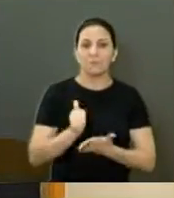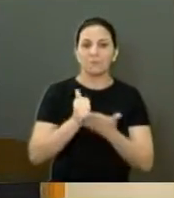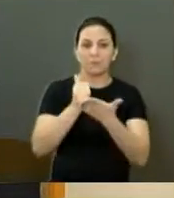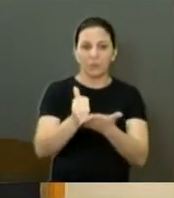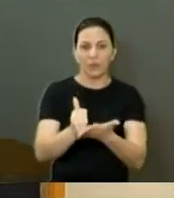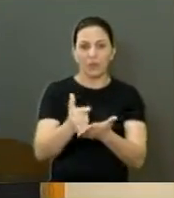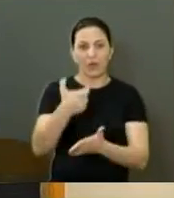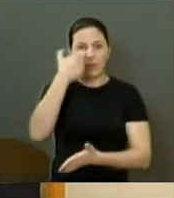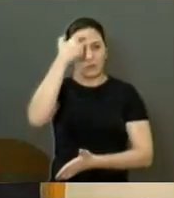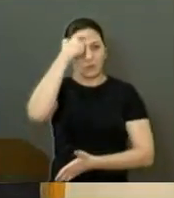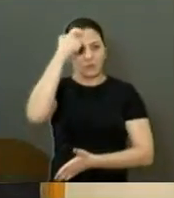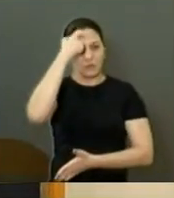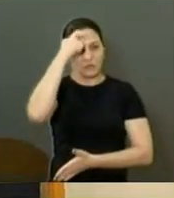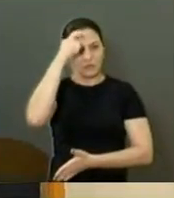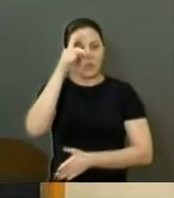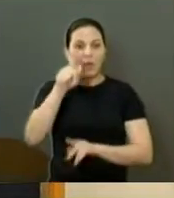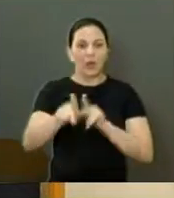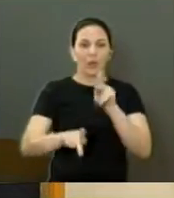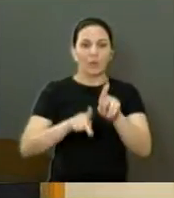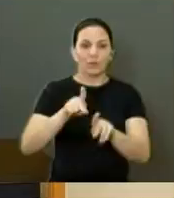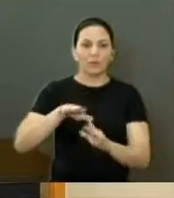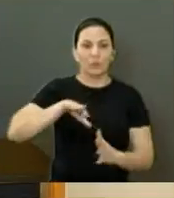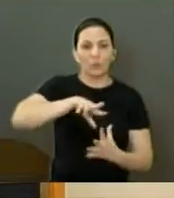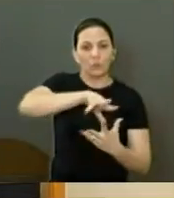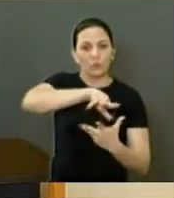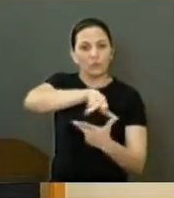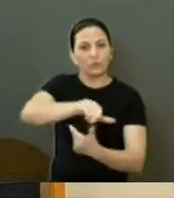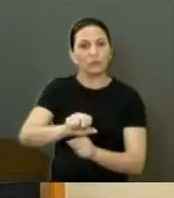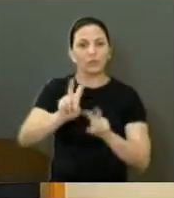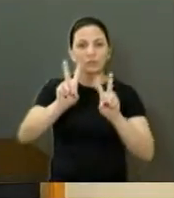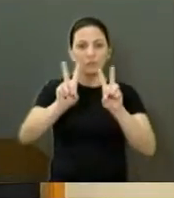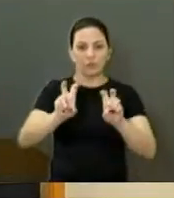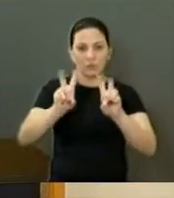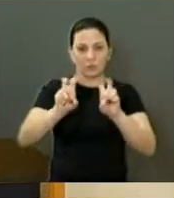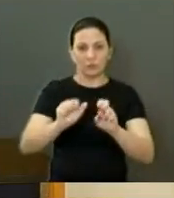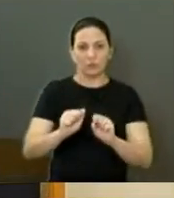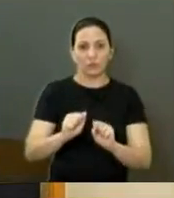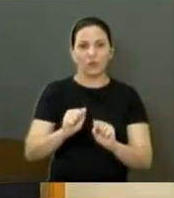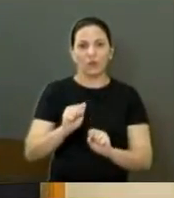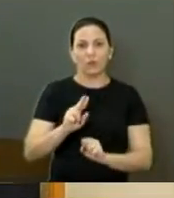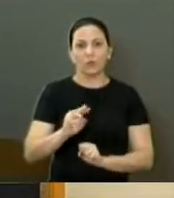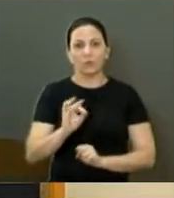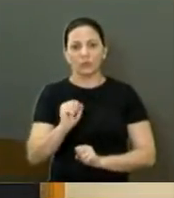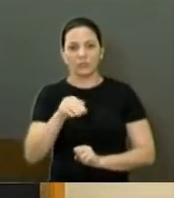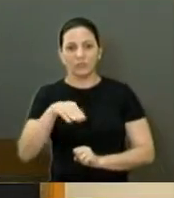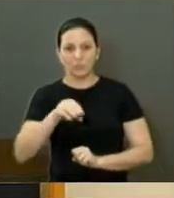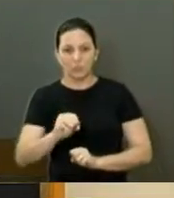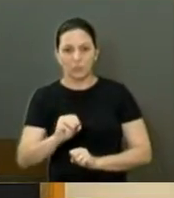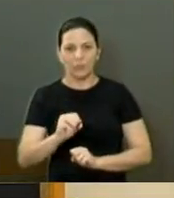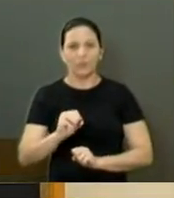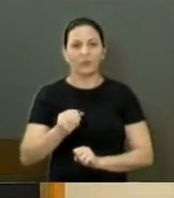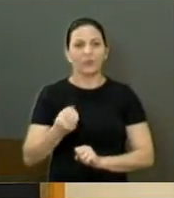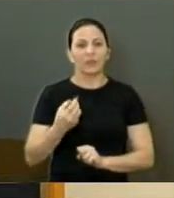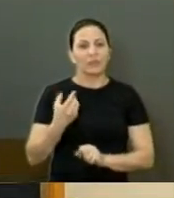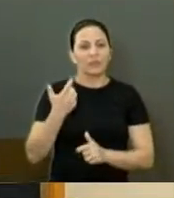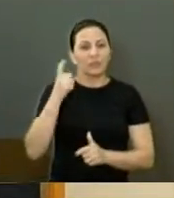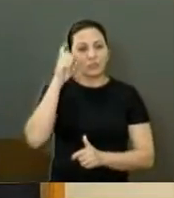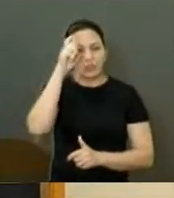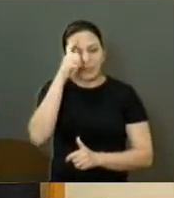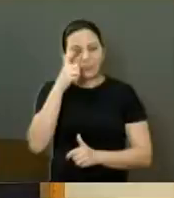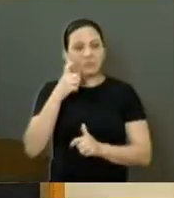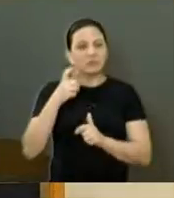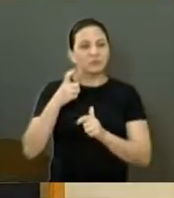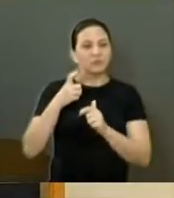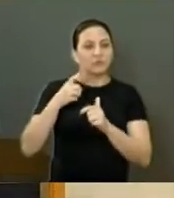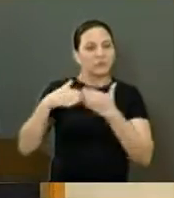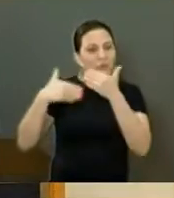a conscientizar a população mundial sobre o autismo. Um transtorno no desenvolvimento do cérebro que